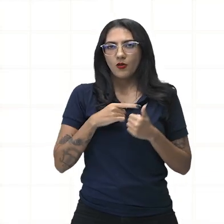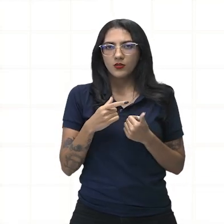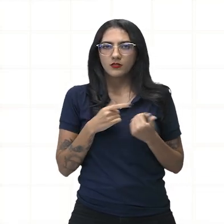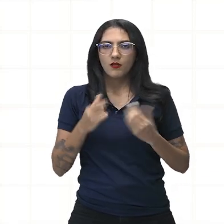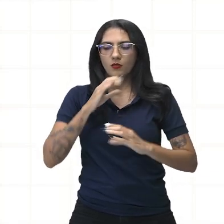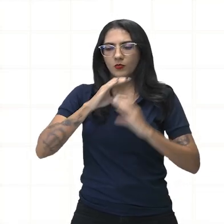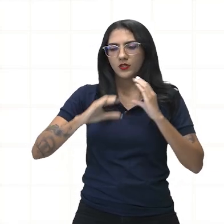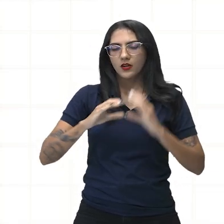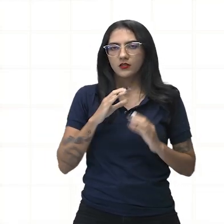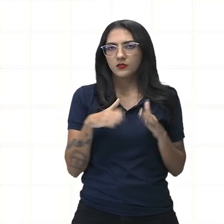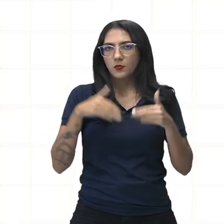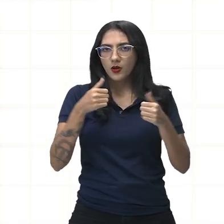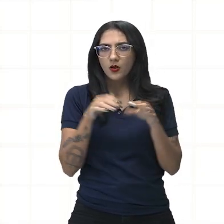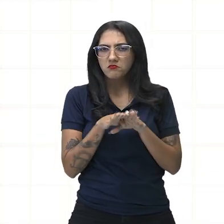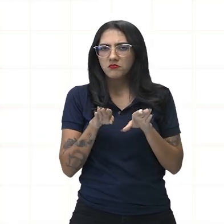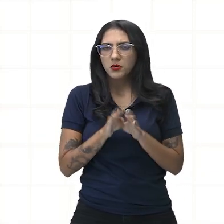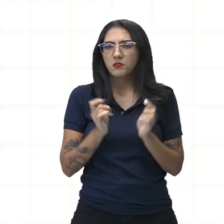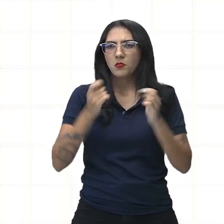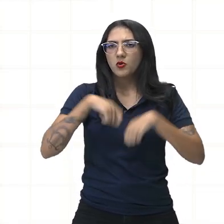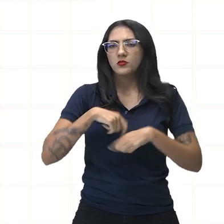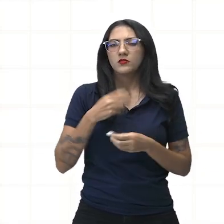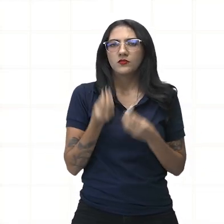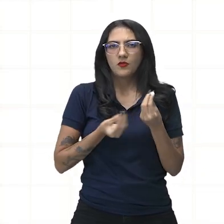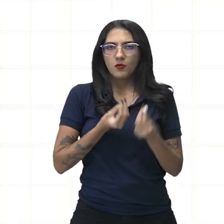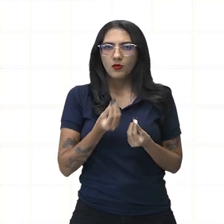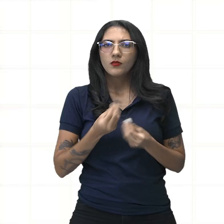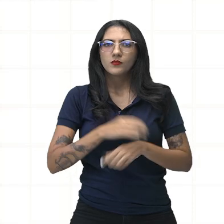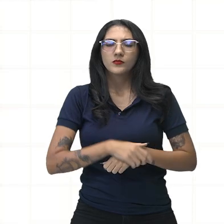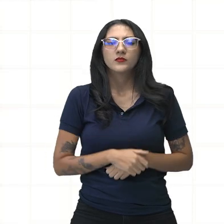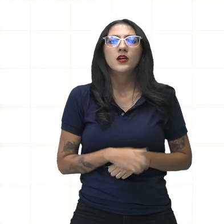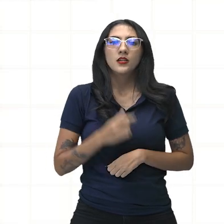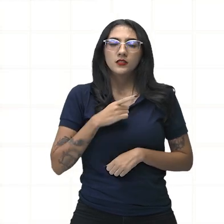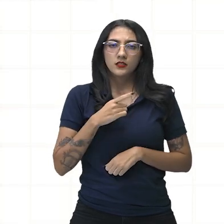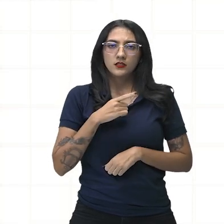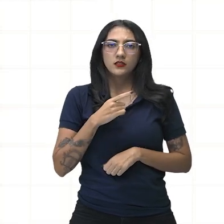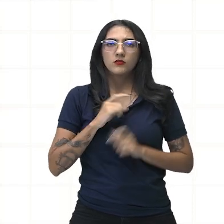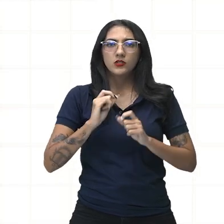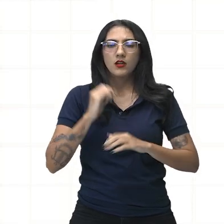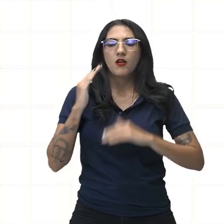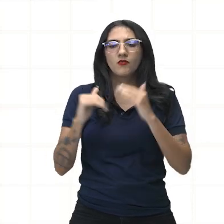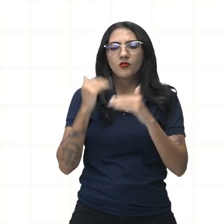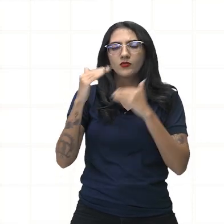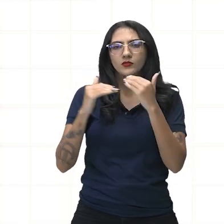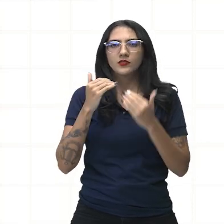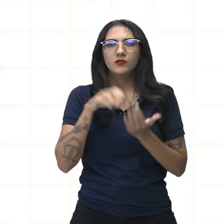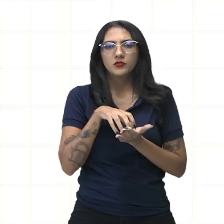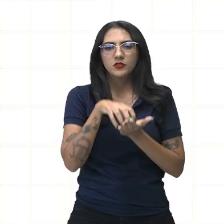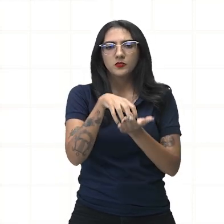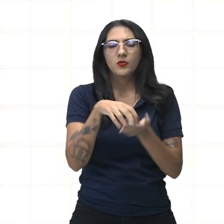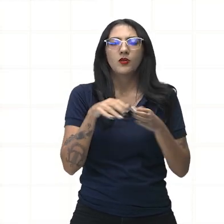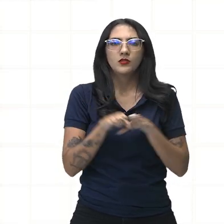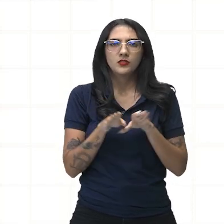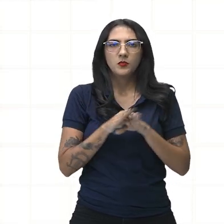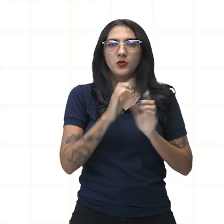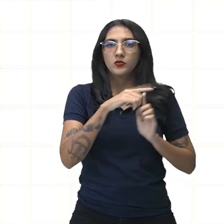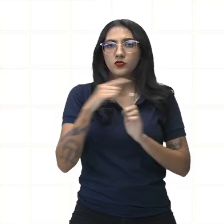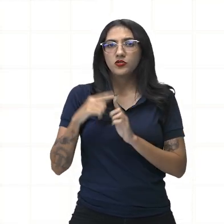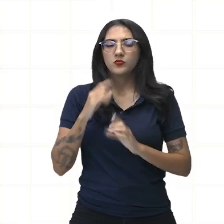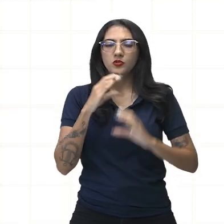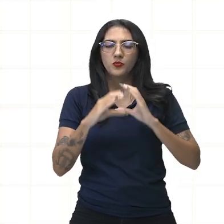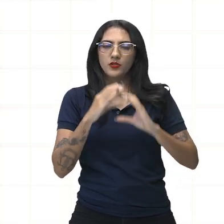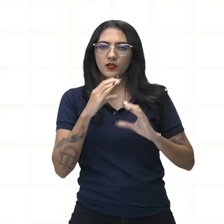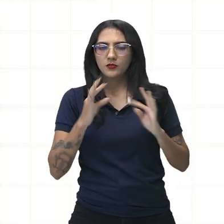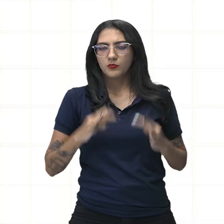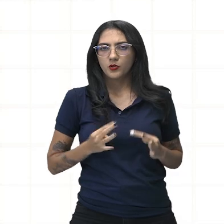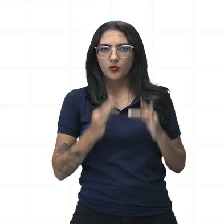e lugares só foi possível graças à evolução dos meios de transporte e dos meios de